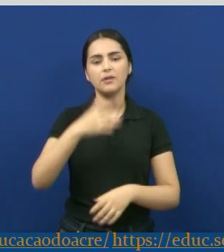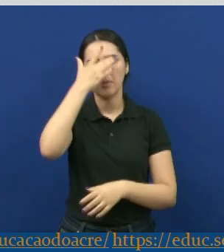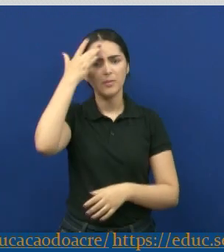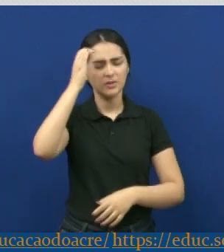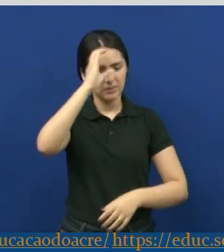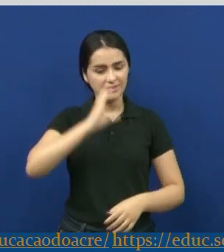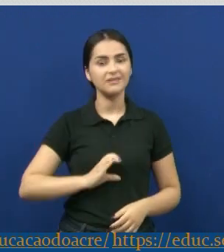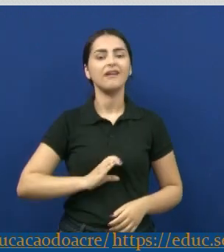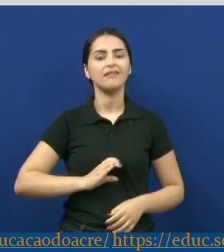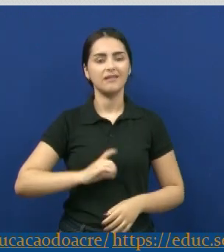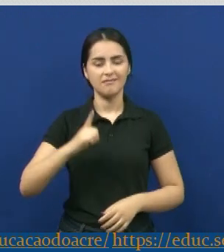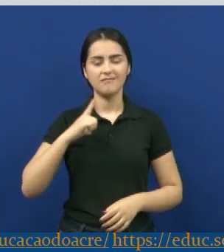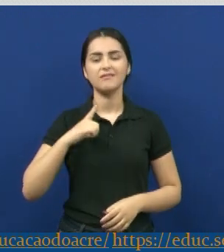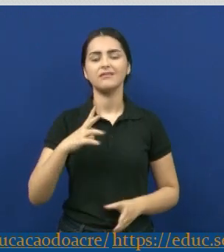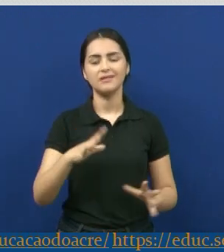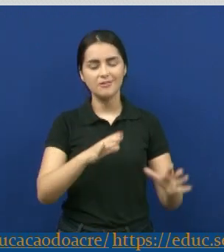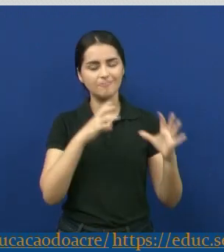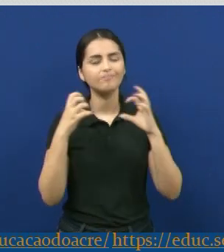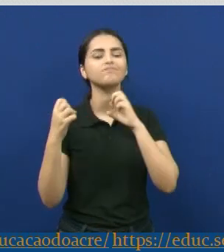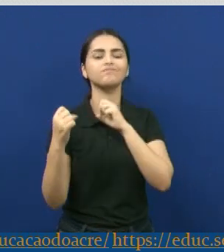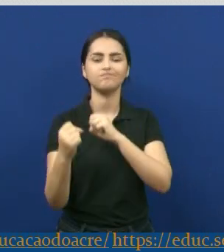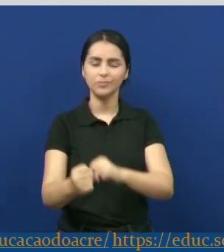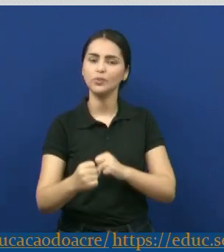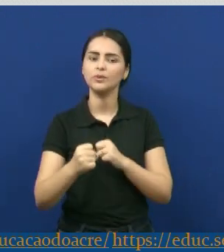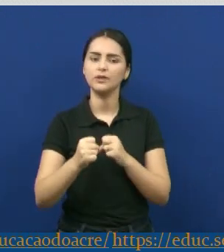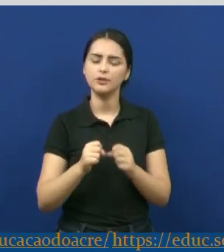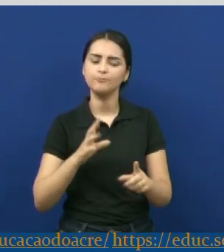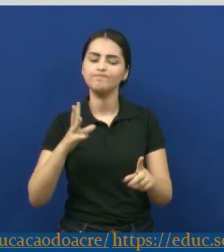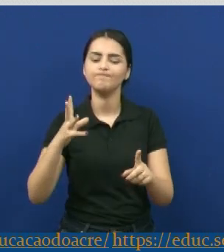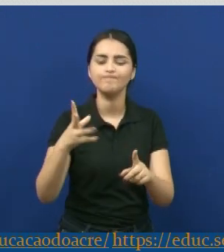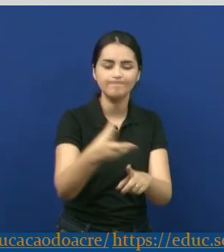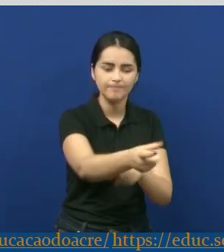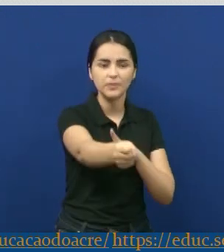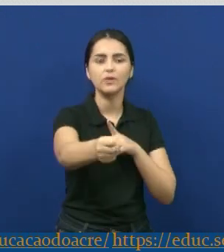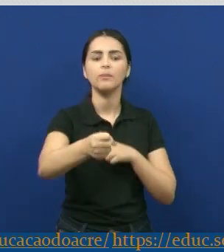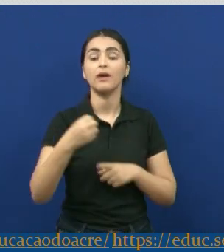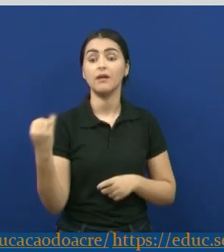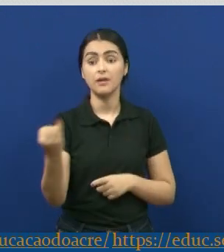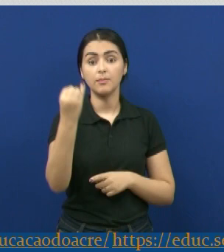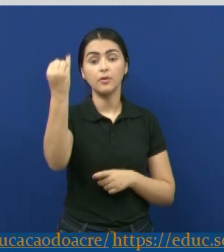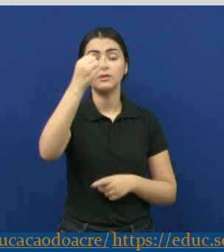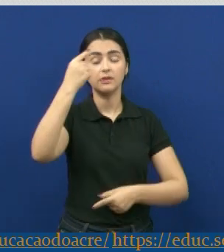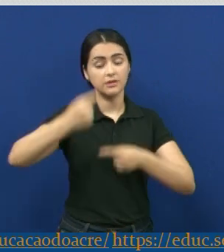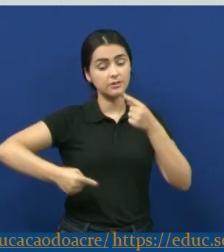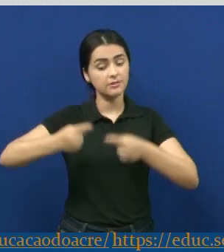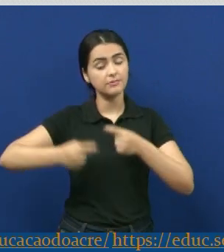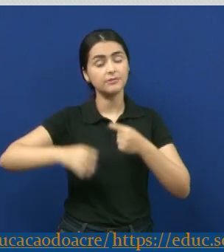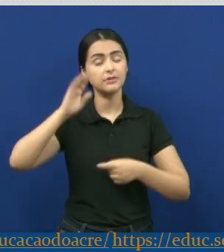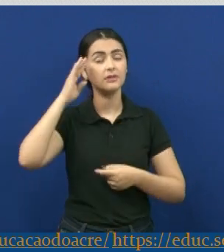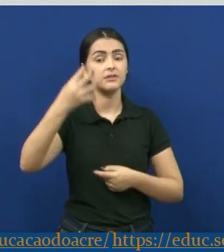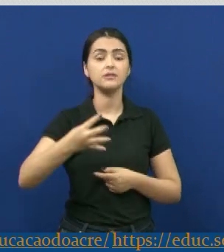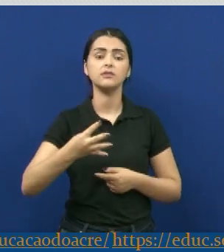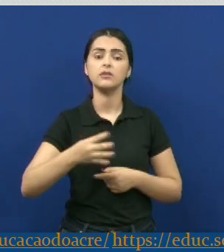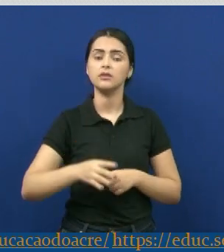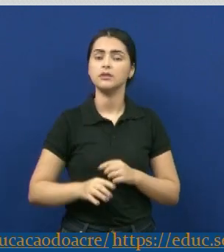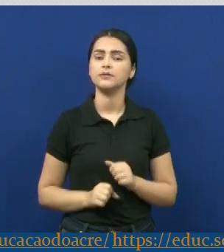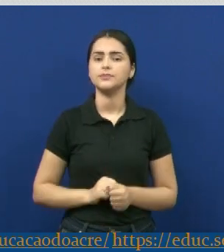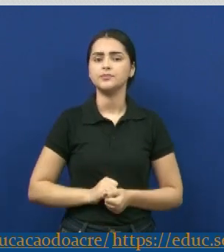cidadãos detêm o poder de tomar importantes decisões políticas, né? Opõe-se ao